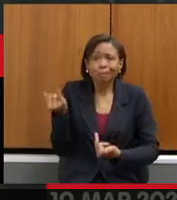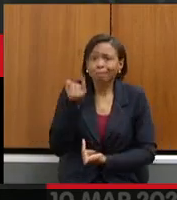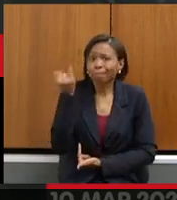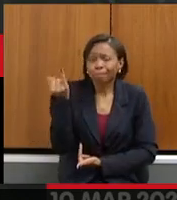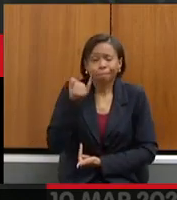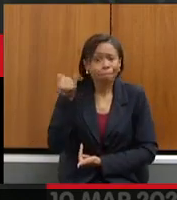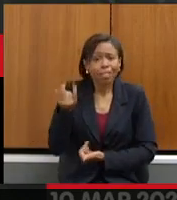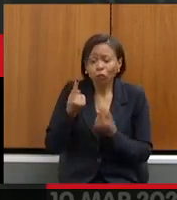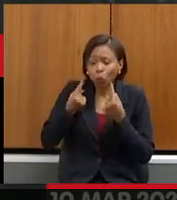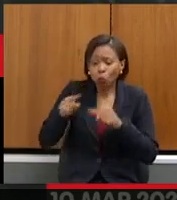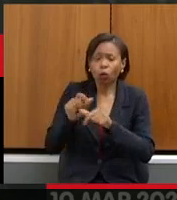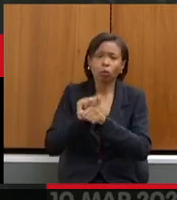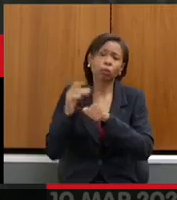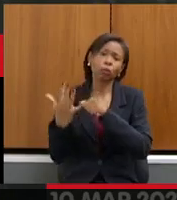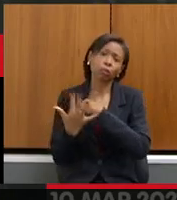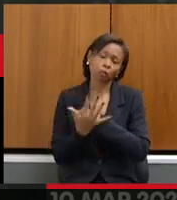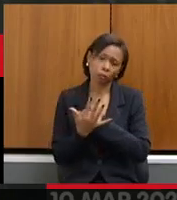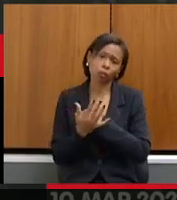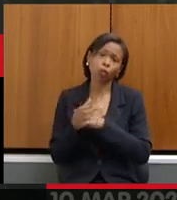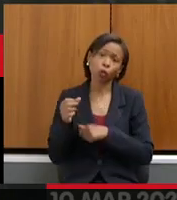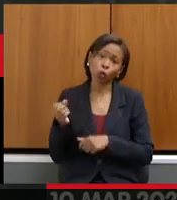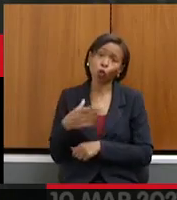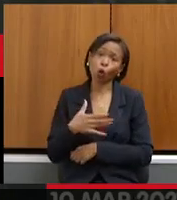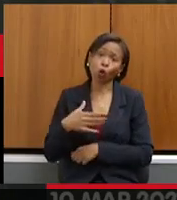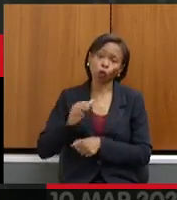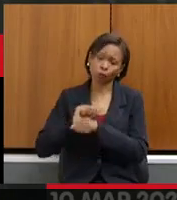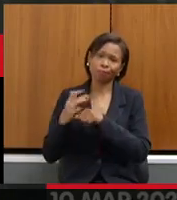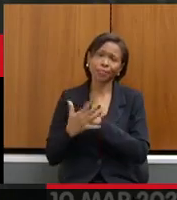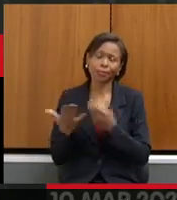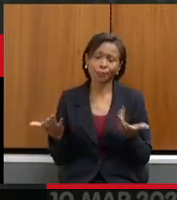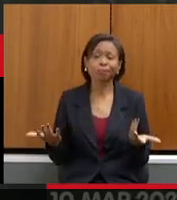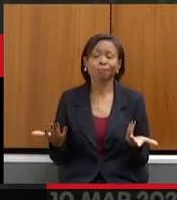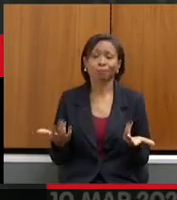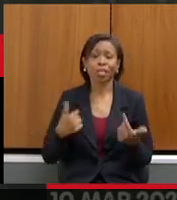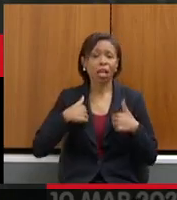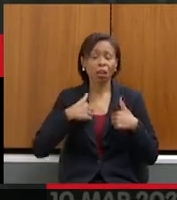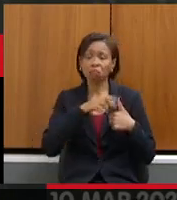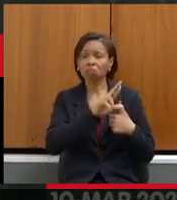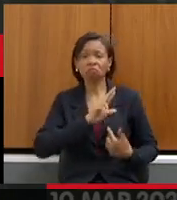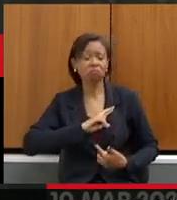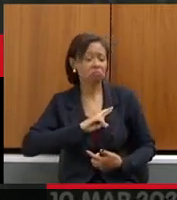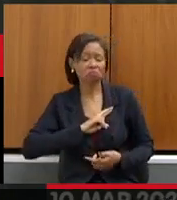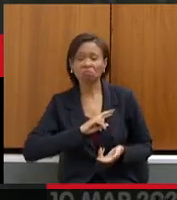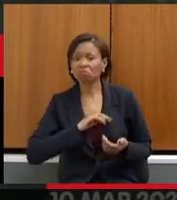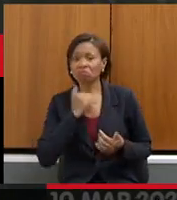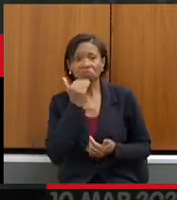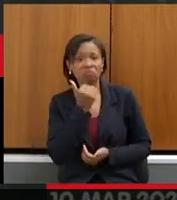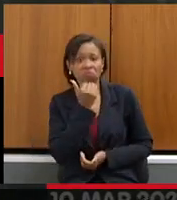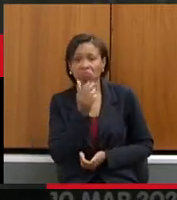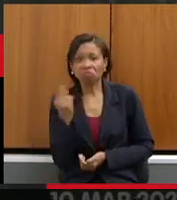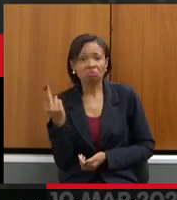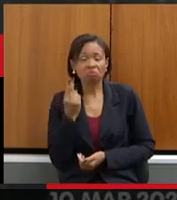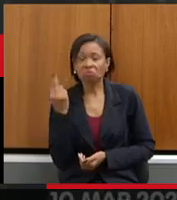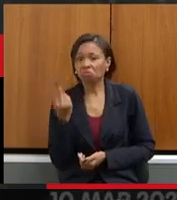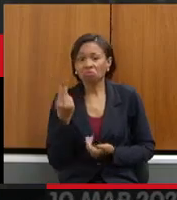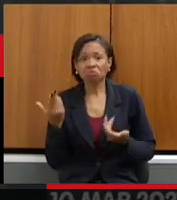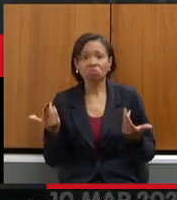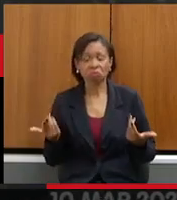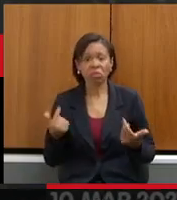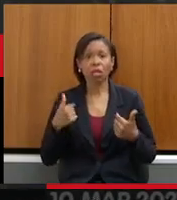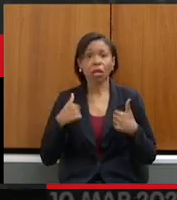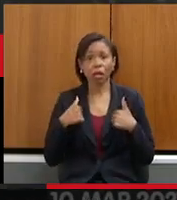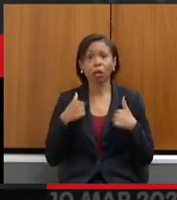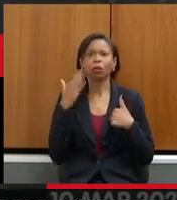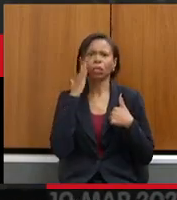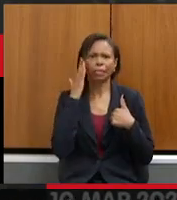ao enfrentamento da pandemia do novo coronavírus eu não senti respondida Nas questões relacionadas às aulas eu sei